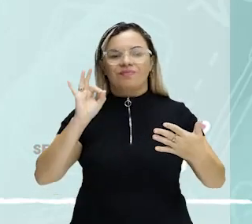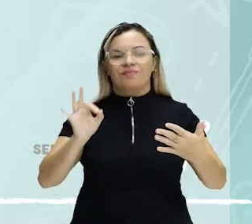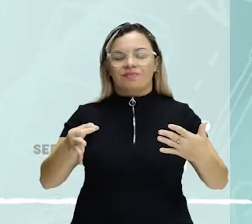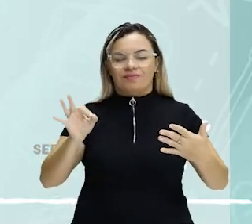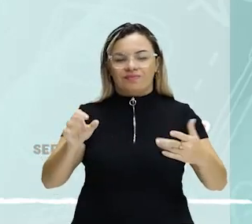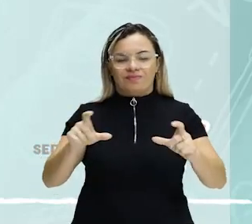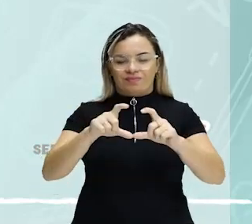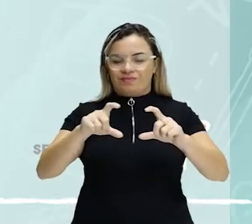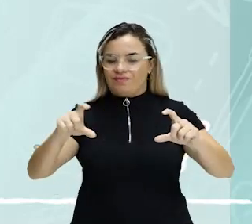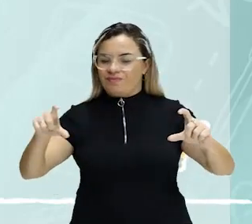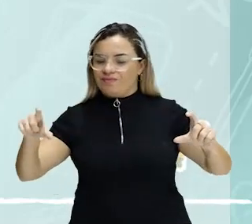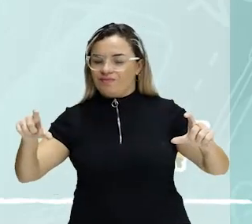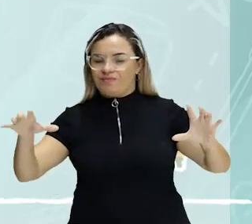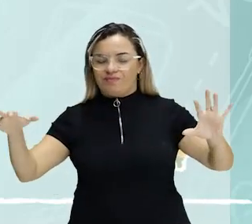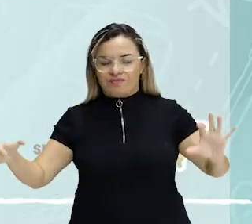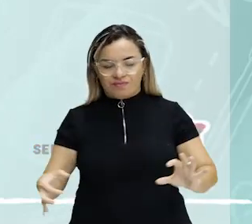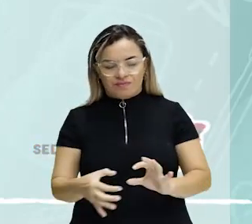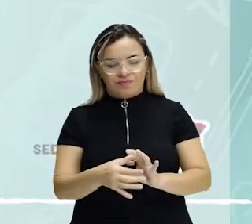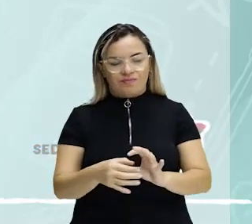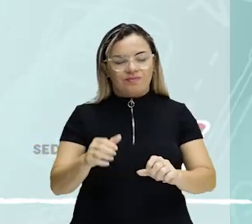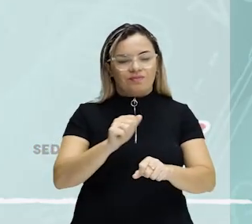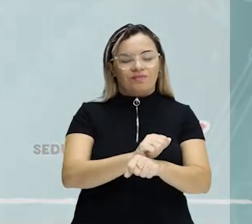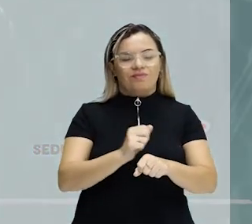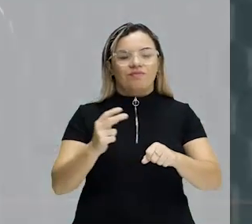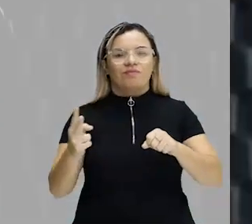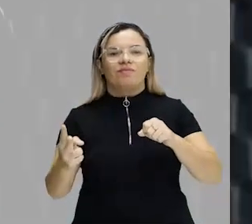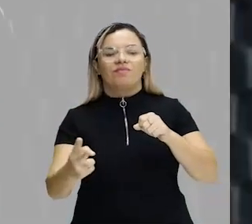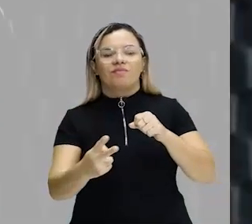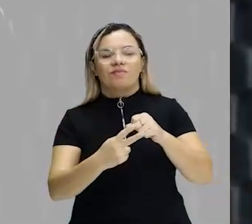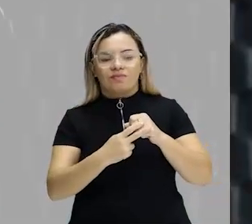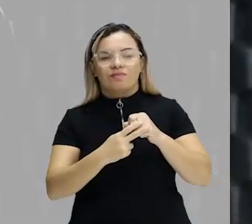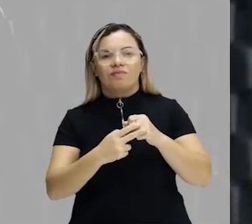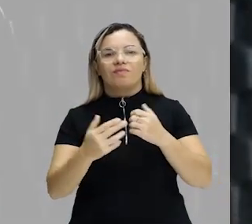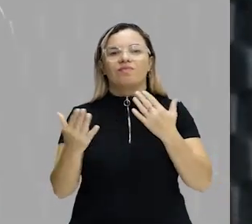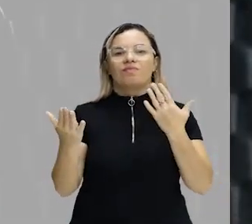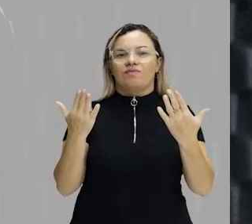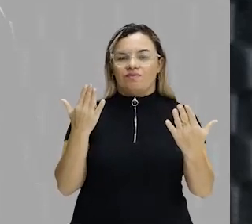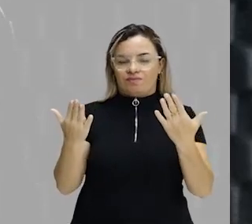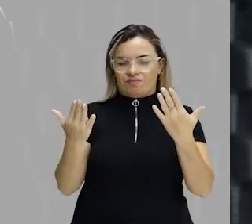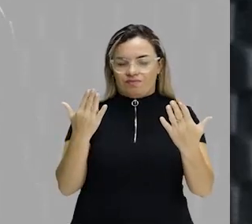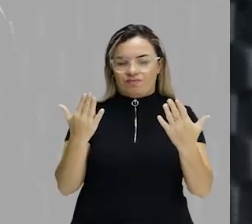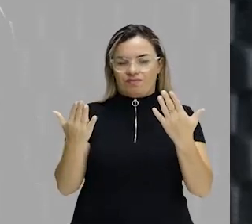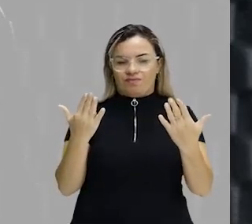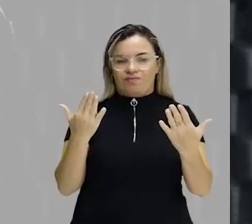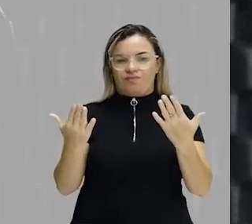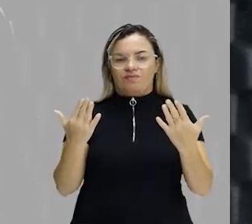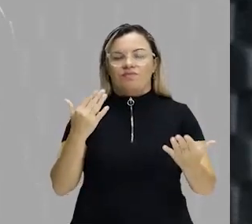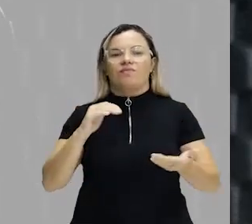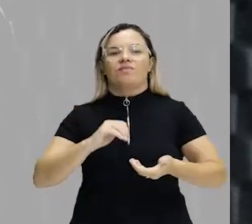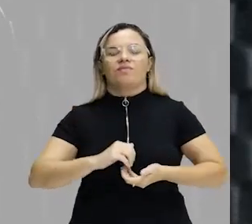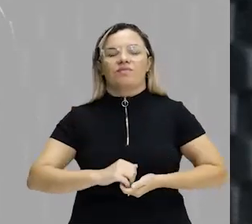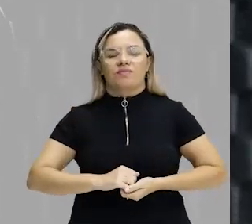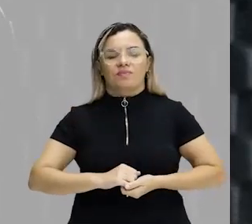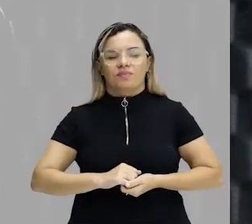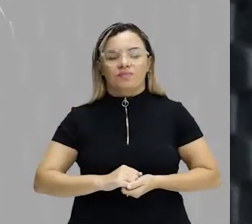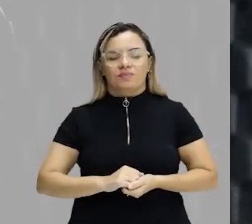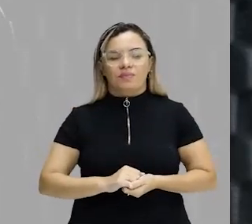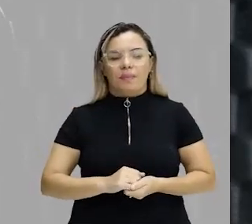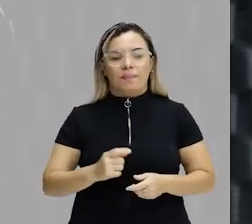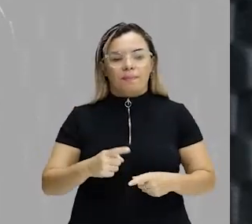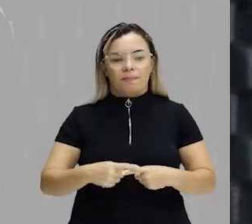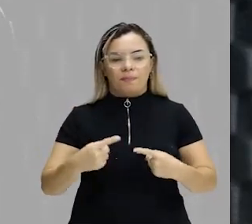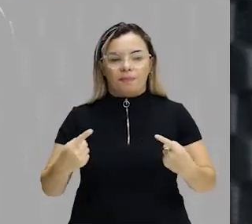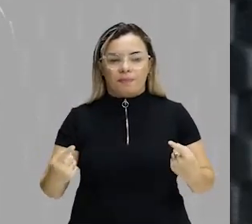subordinada adverbial comparativa. Estou fazendo uma comparação, a oração é comparativa. Se fosse